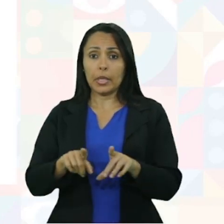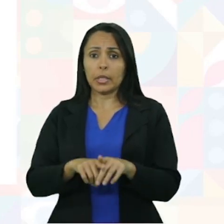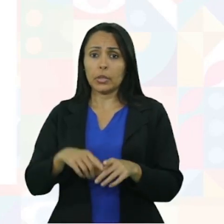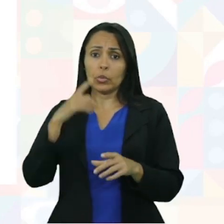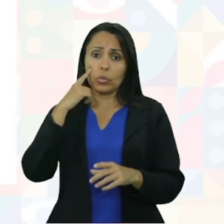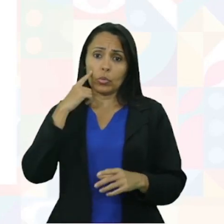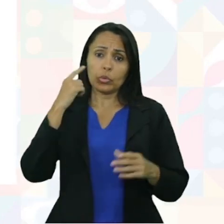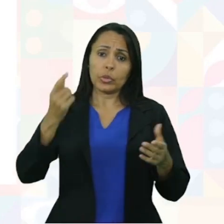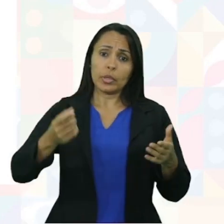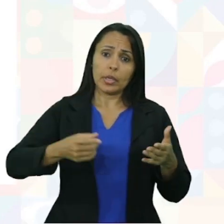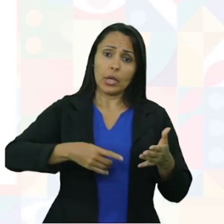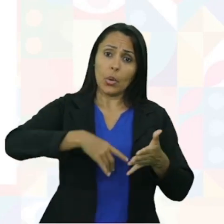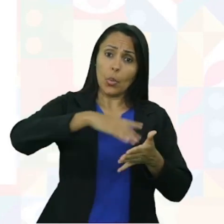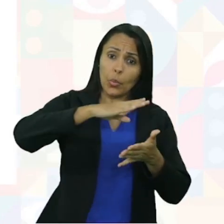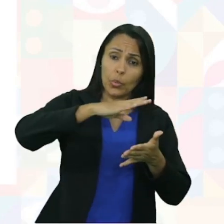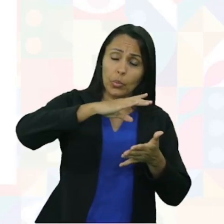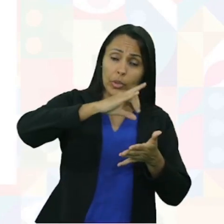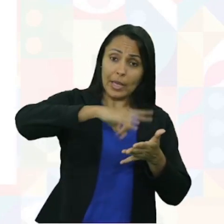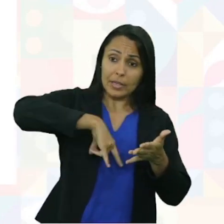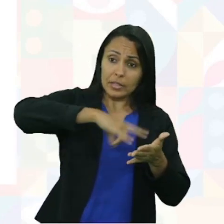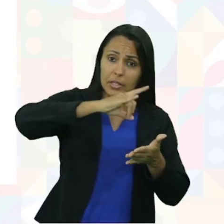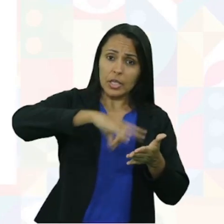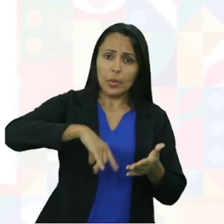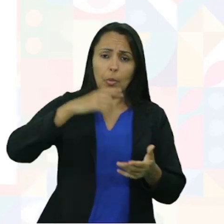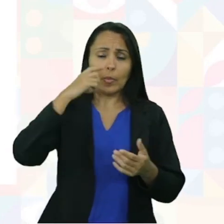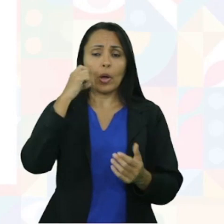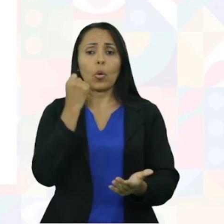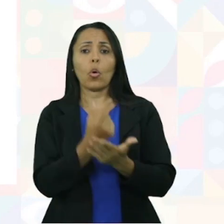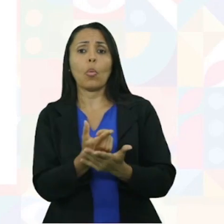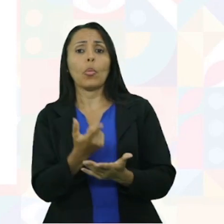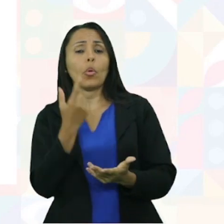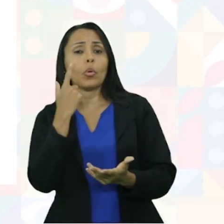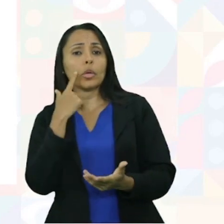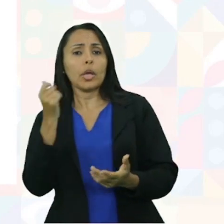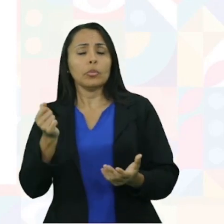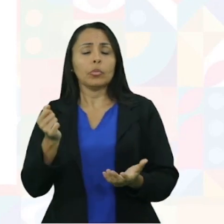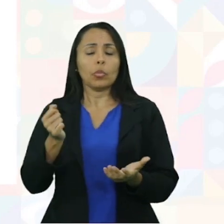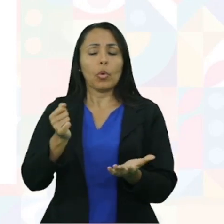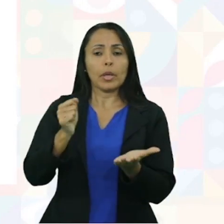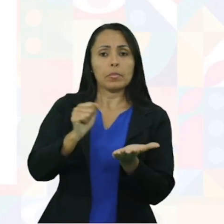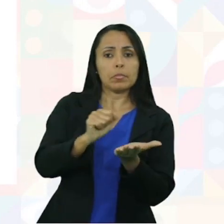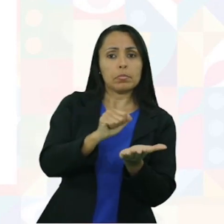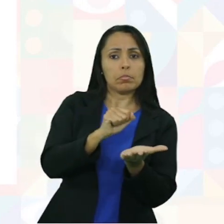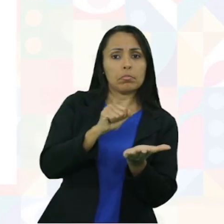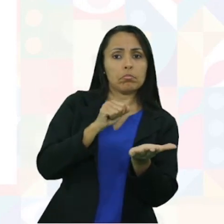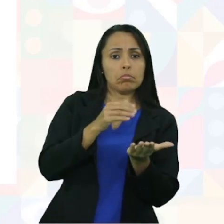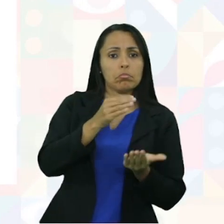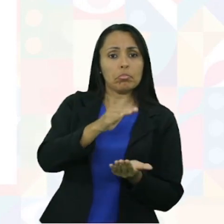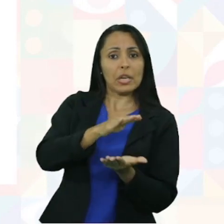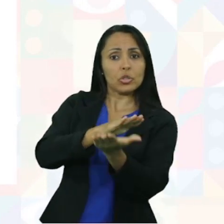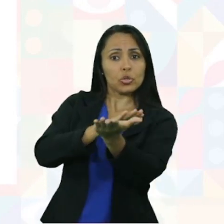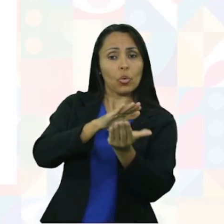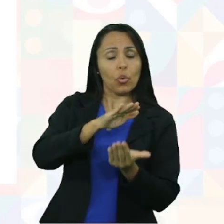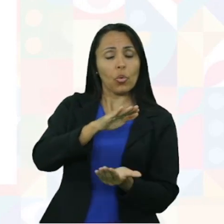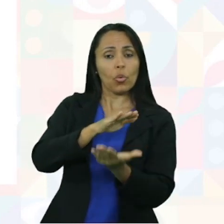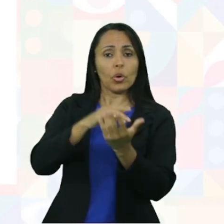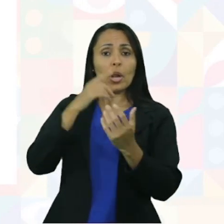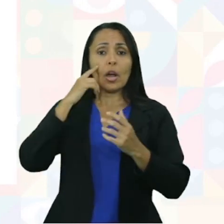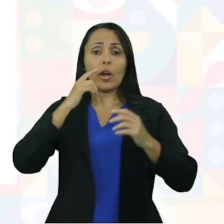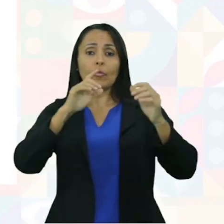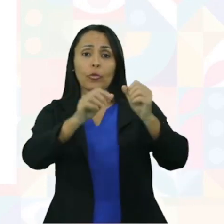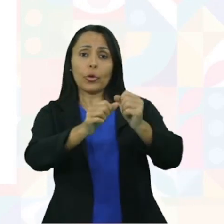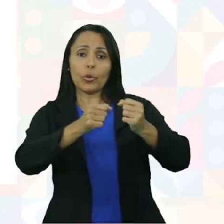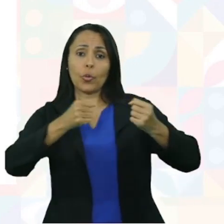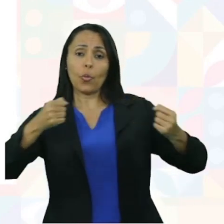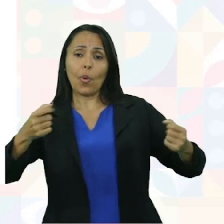comprado. O que é que comprou? Foi impressora? Foi uma TV? Foi uma geladeira? Foi um freezer para guardar a carne da merenda, para